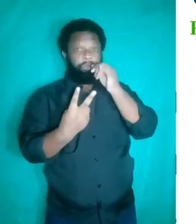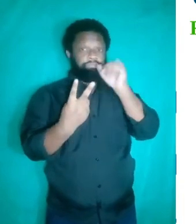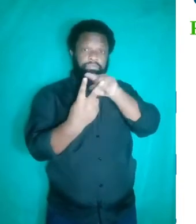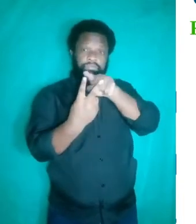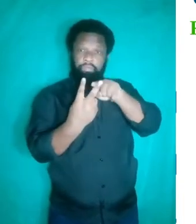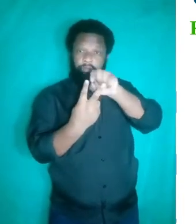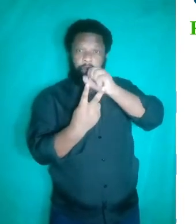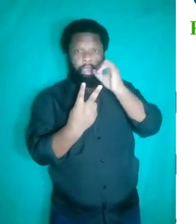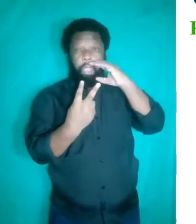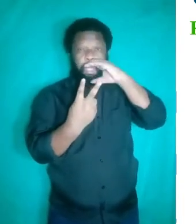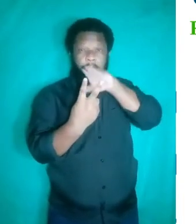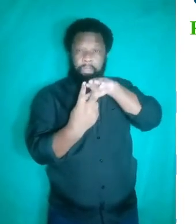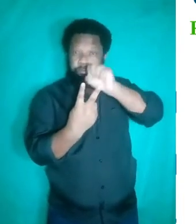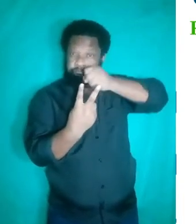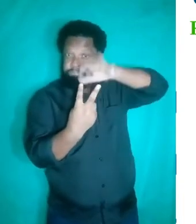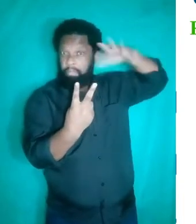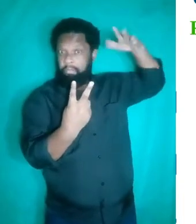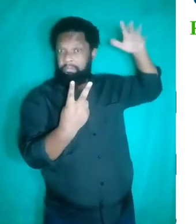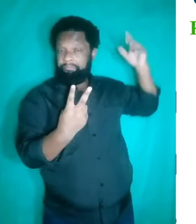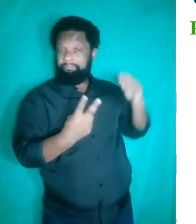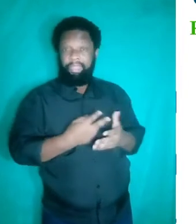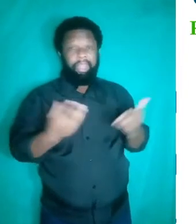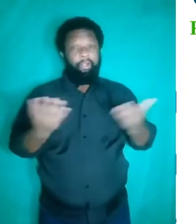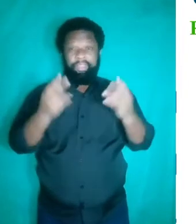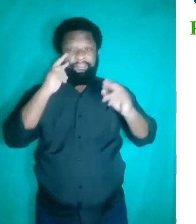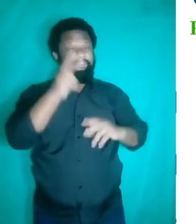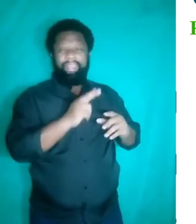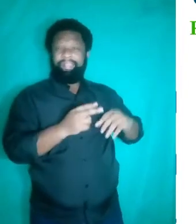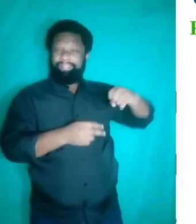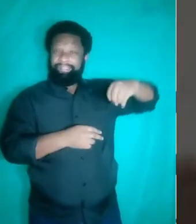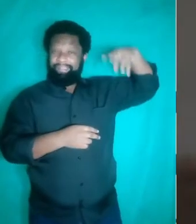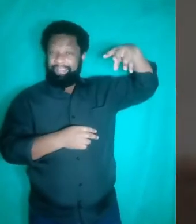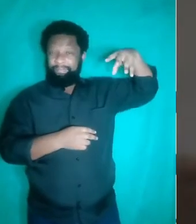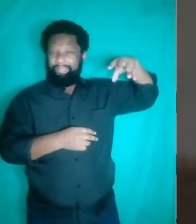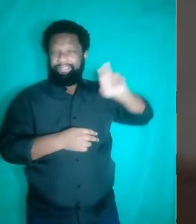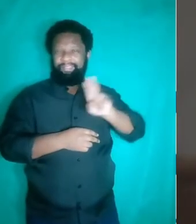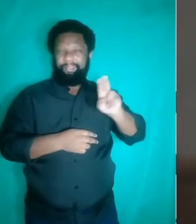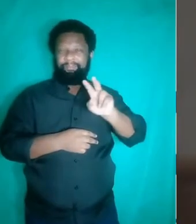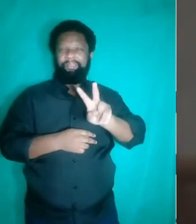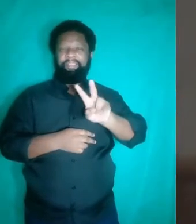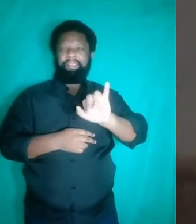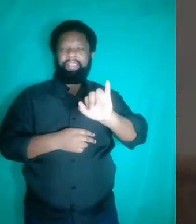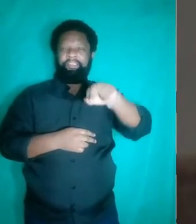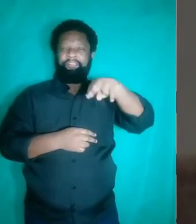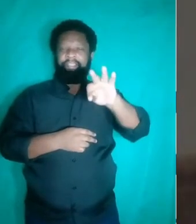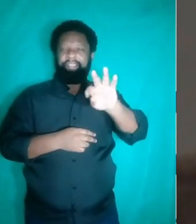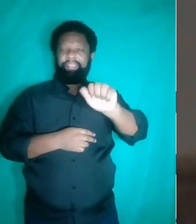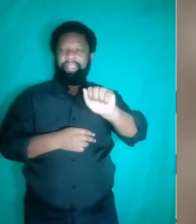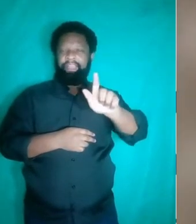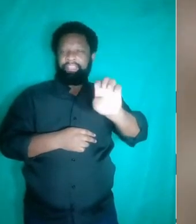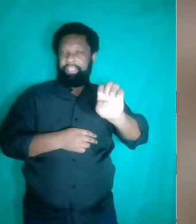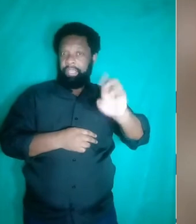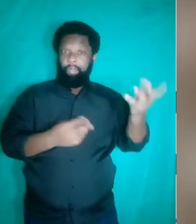ele se transforma em quê? Em energia luminosa. E essas lâmpadas vintage que estão super na moda, elas na verdade possuem filamento